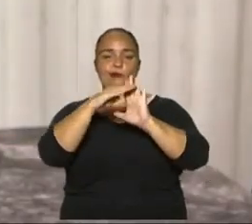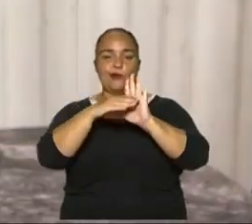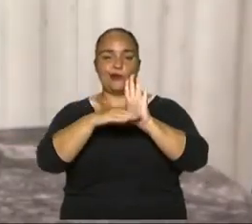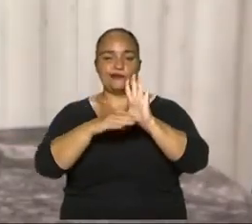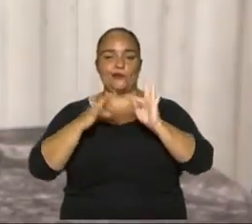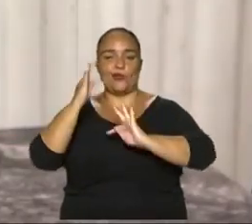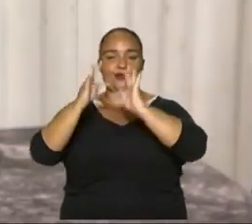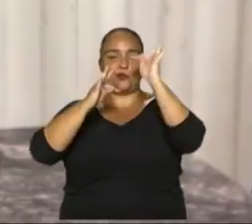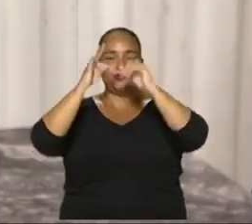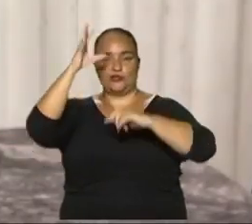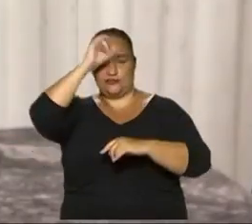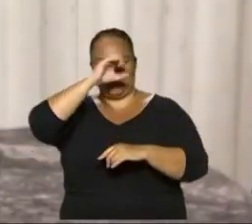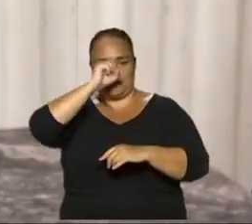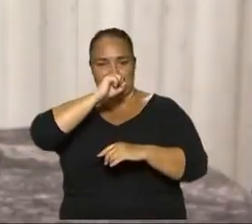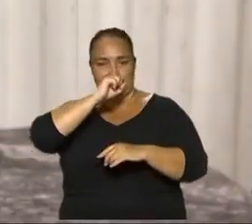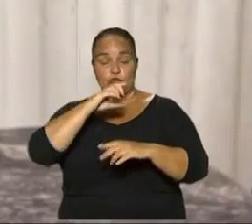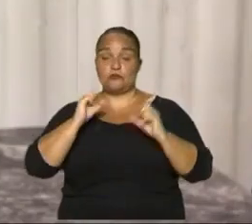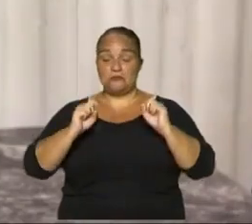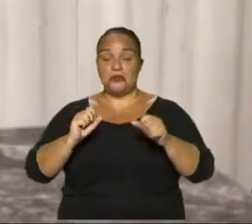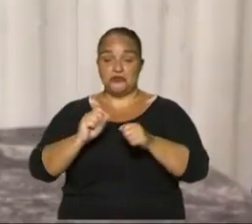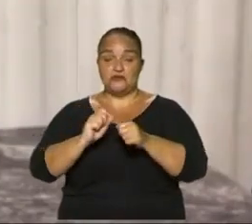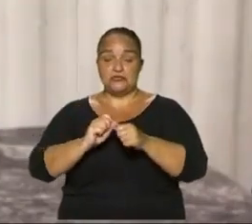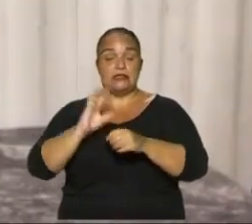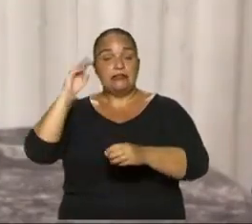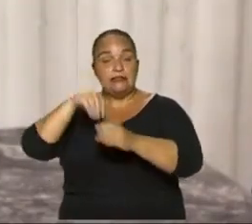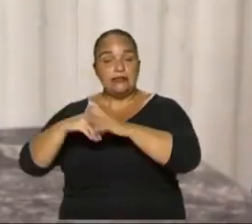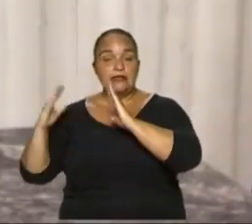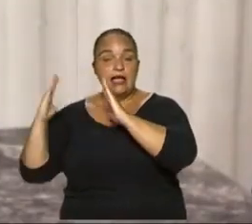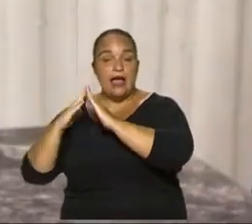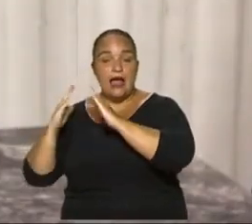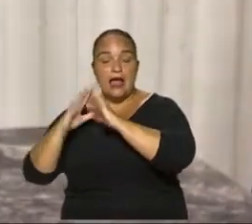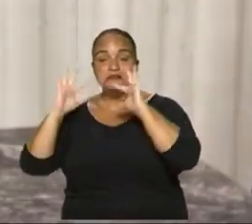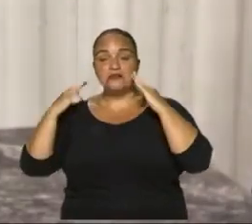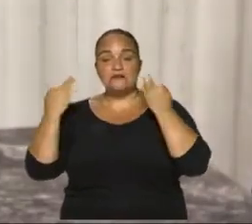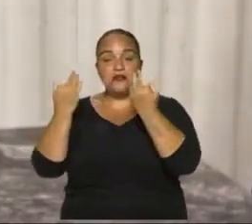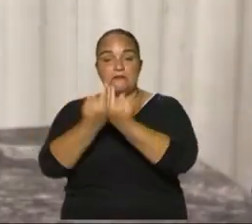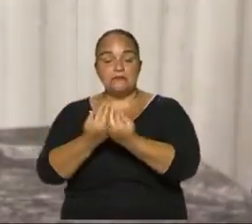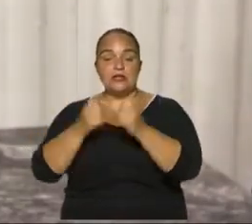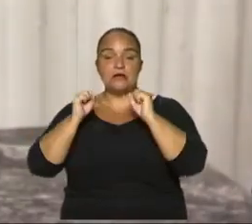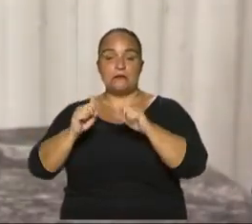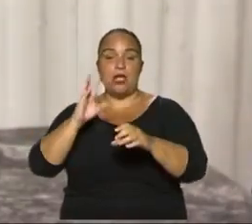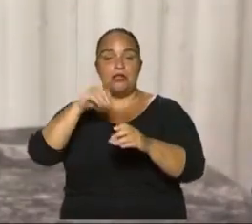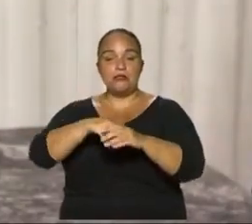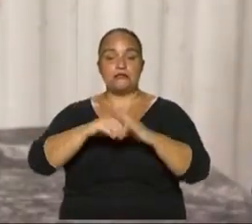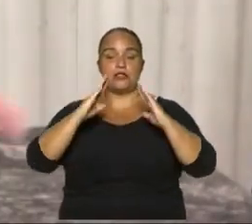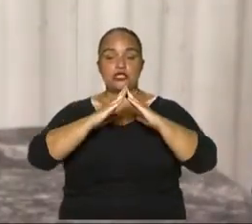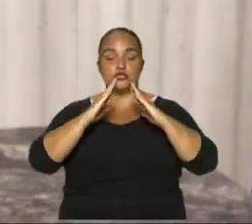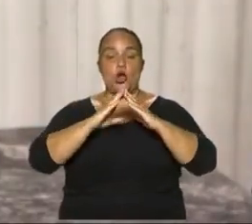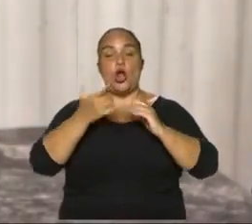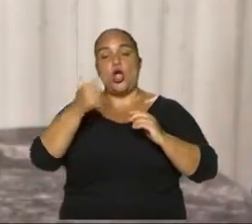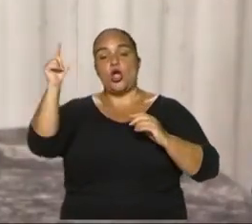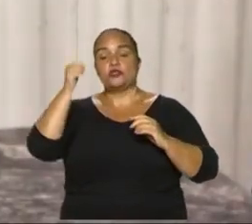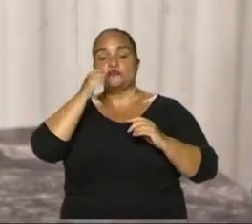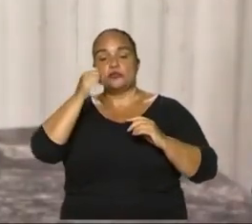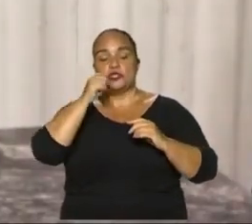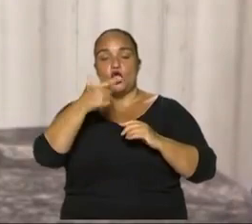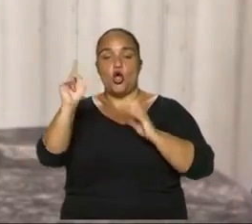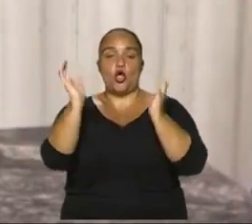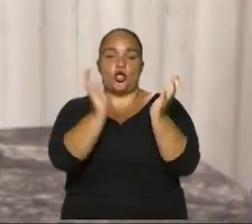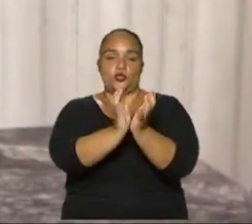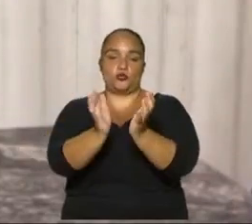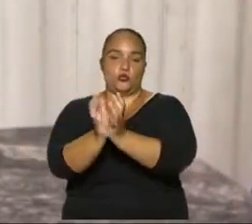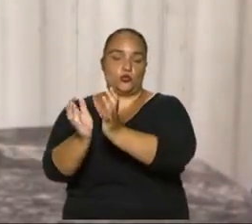que está aprendendo. Isso pode ser feito dentro da sua casa, com seus familiares, isso pode ser dentro da escola, com outras meninas de outras